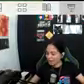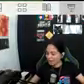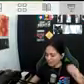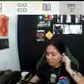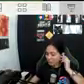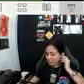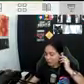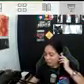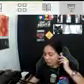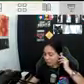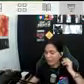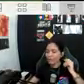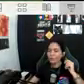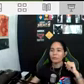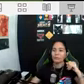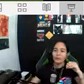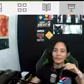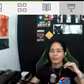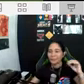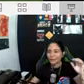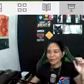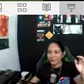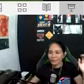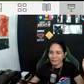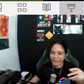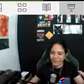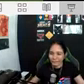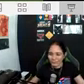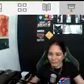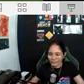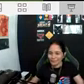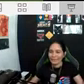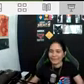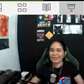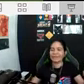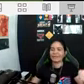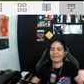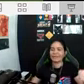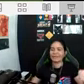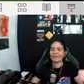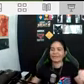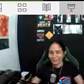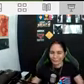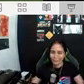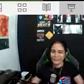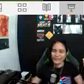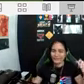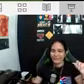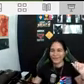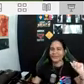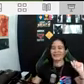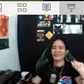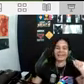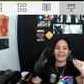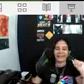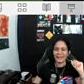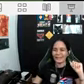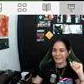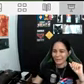dizendo, sou menino, né? Meu filho vai pegar tudinho aí, tome conta da sua filha,